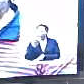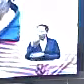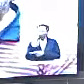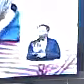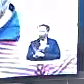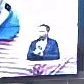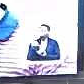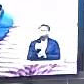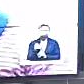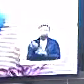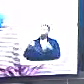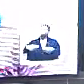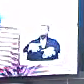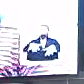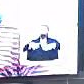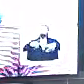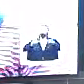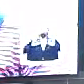precisar disso